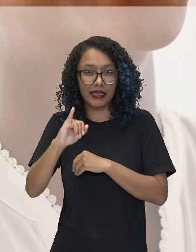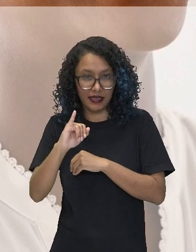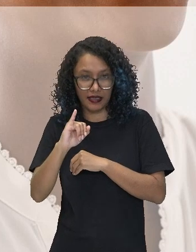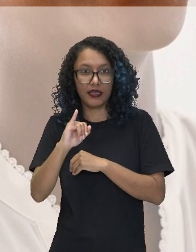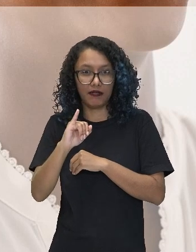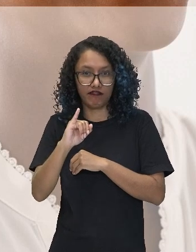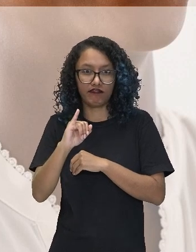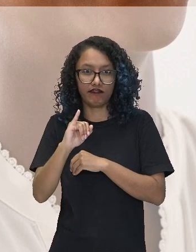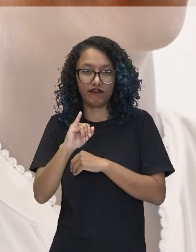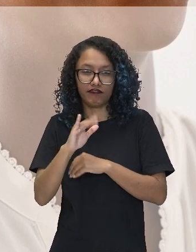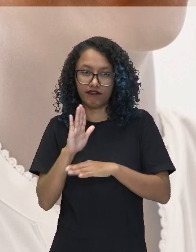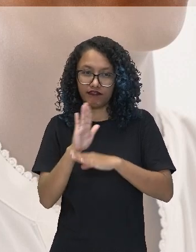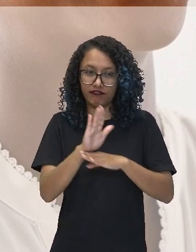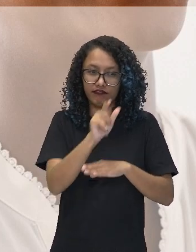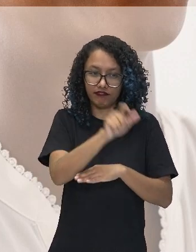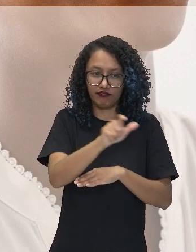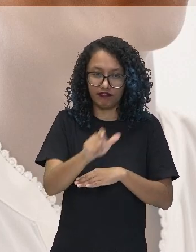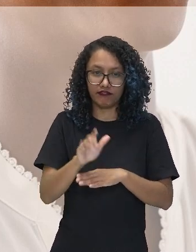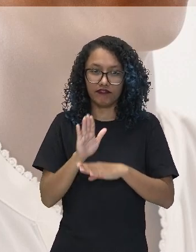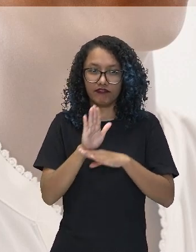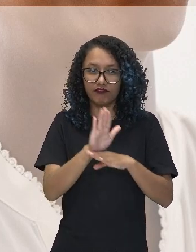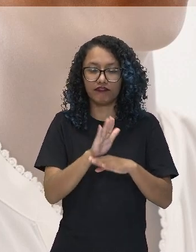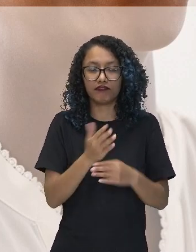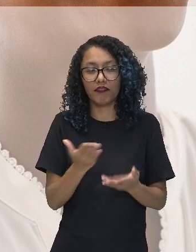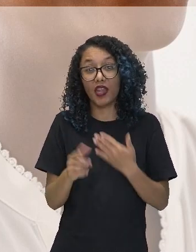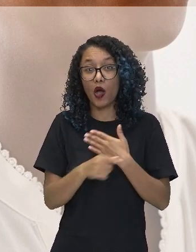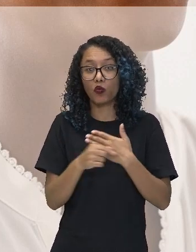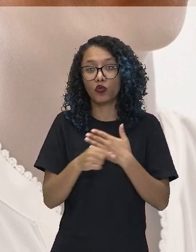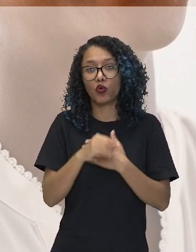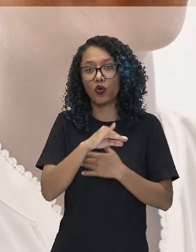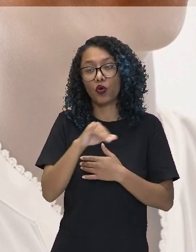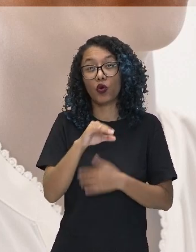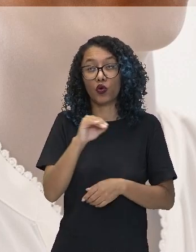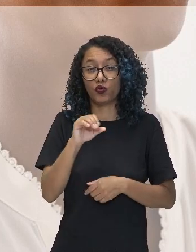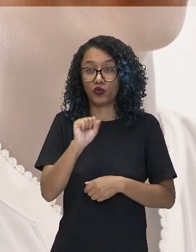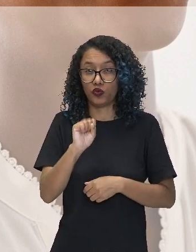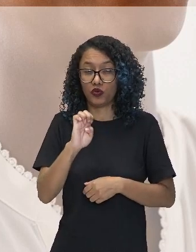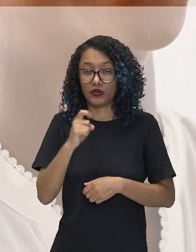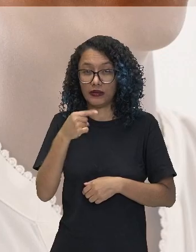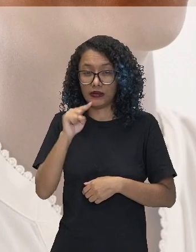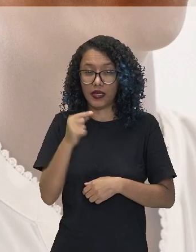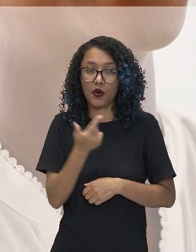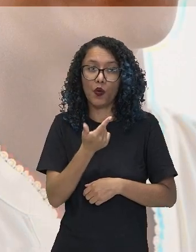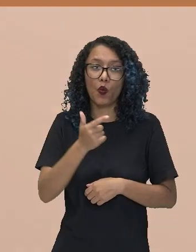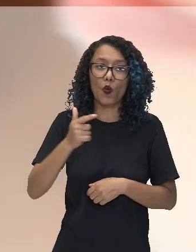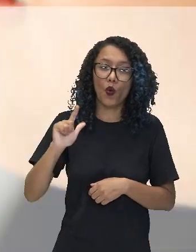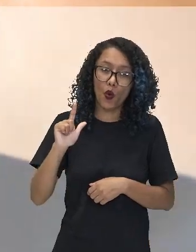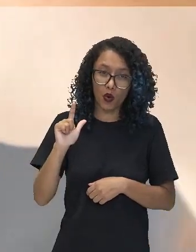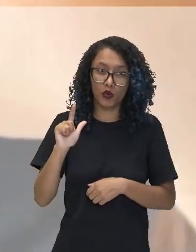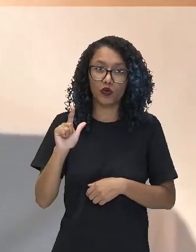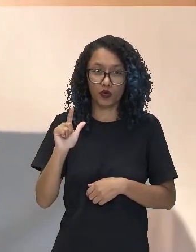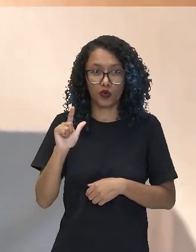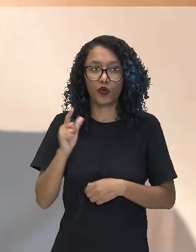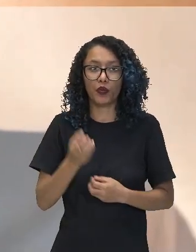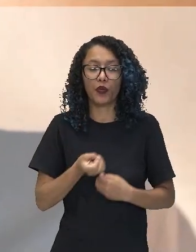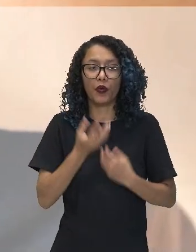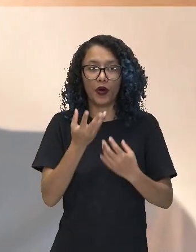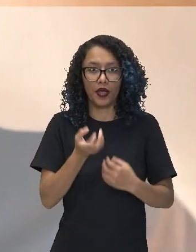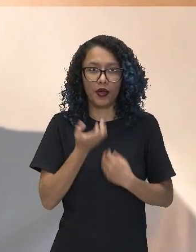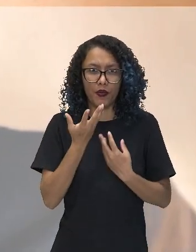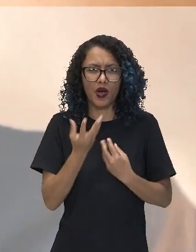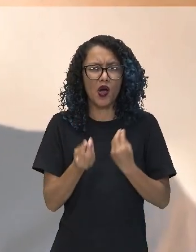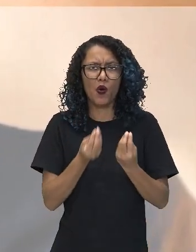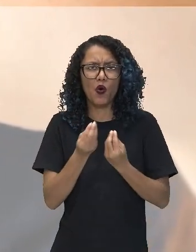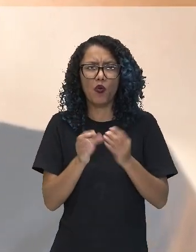ajudadas, ok? José Agustín Goitisolo. Vamos para o próximo poema, e vamos ver como é que estão ali organizados